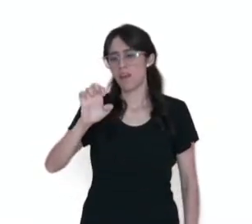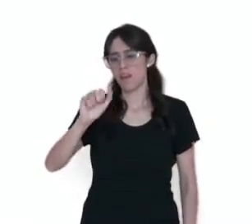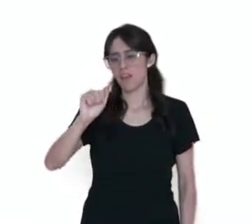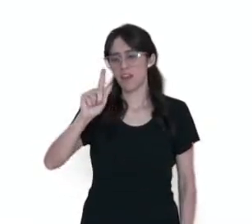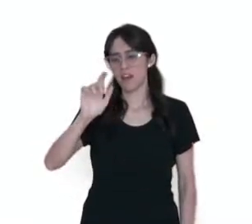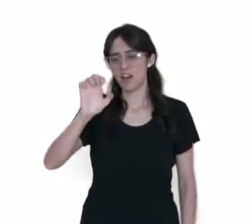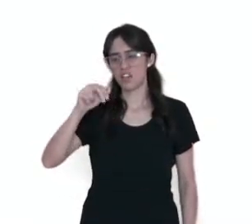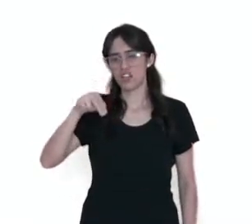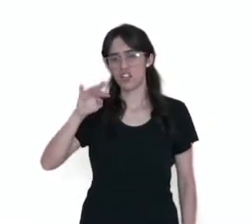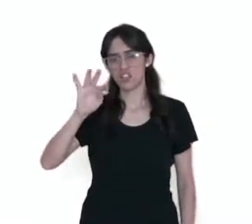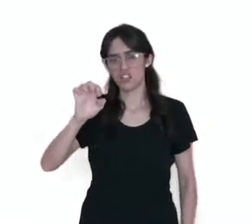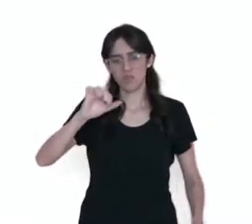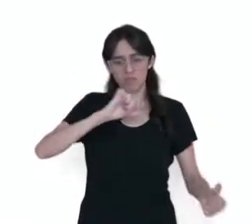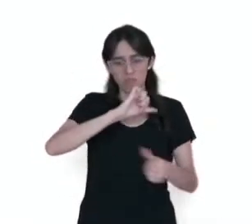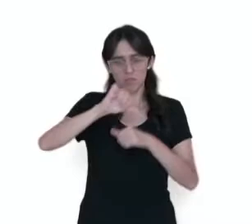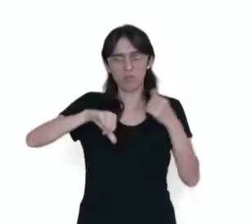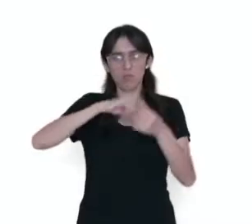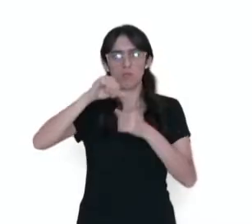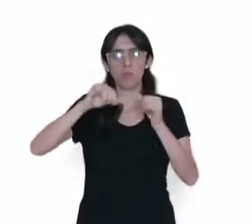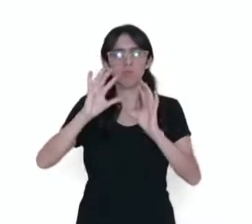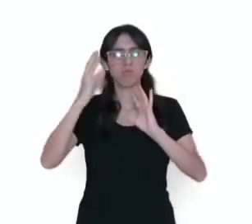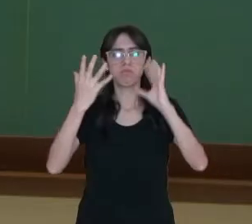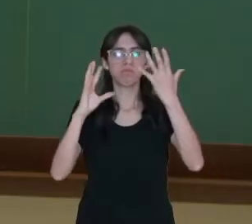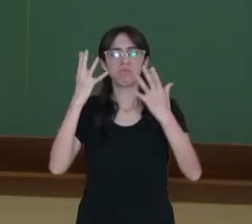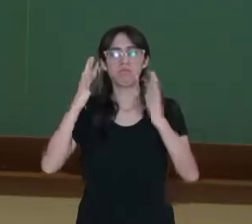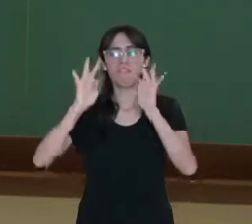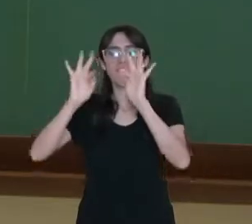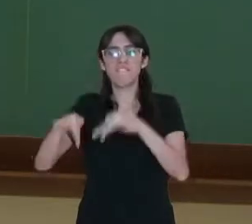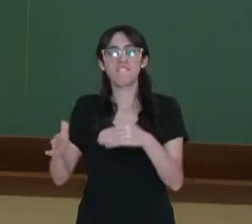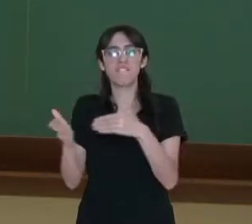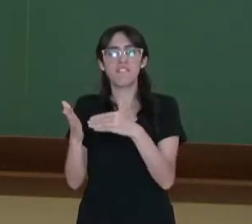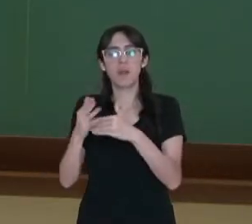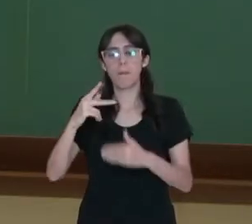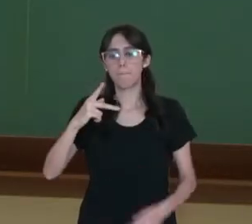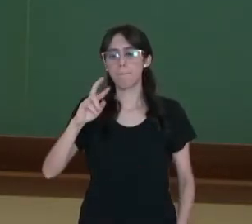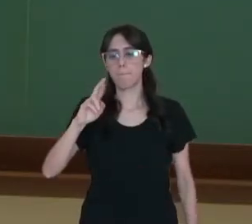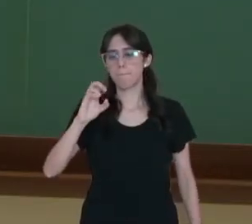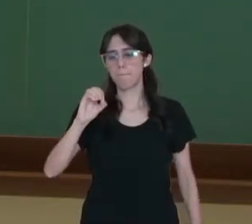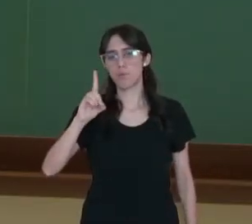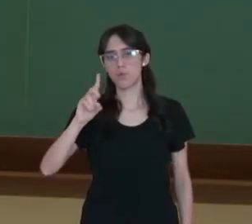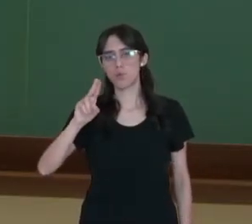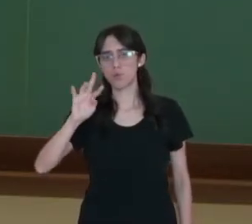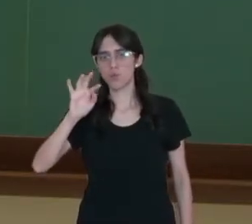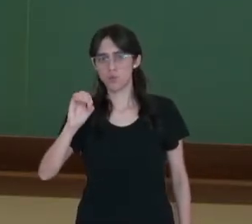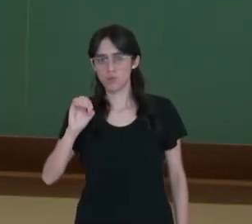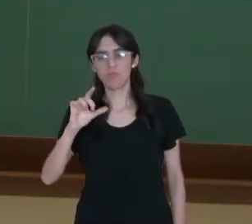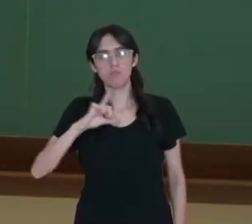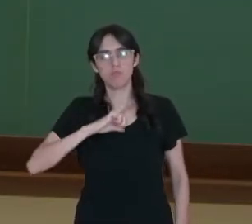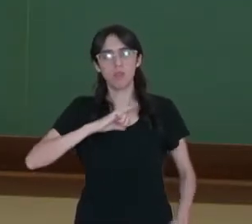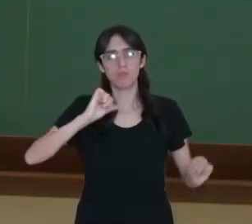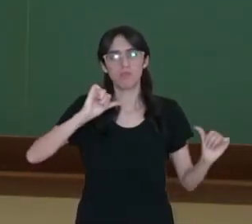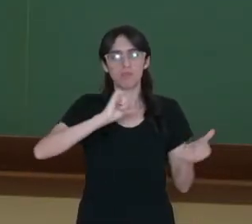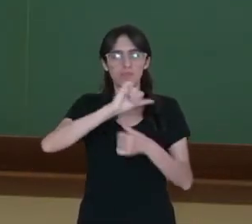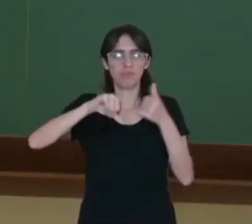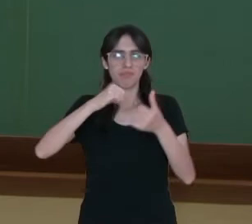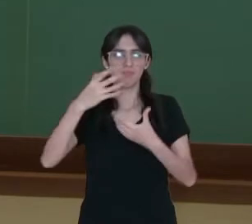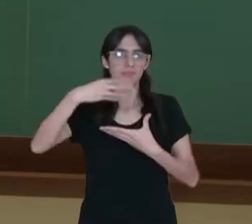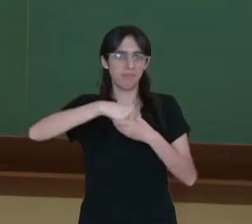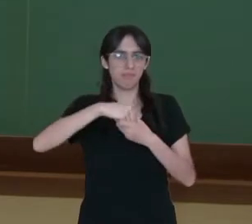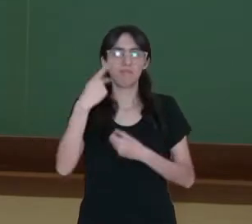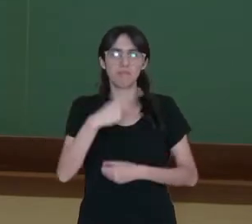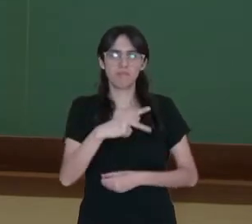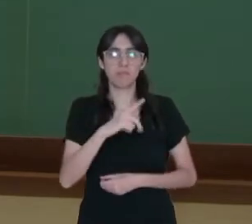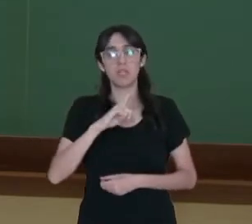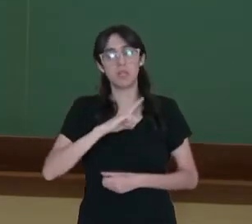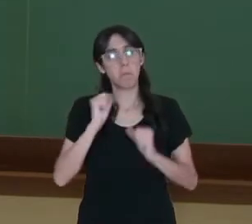uma ou mais substâncias, denominadas produtos. Então, sempre que eu tenho uma reação química, eu tenho uma transformação da matéria. Essa transformação